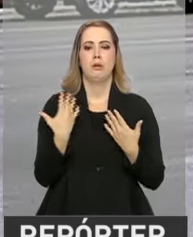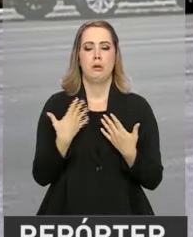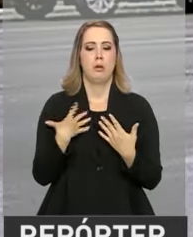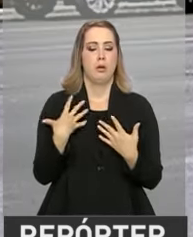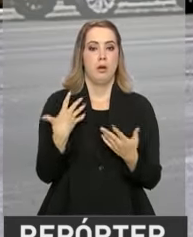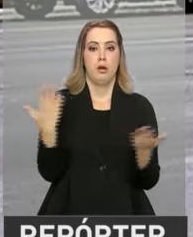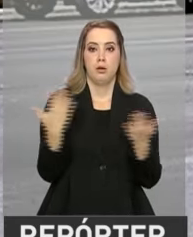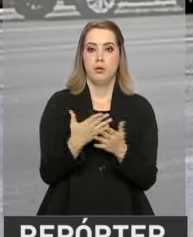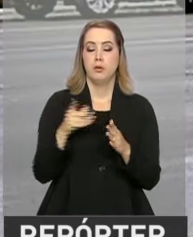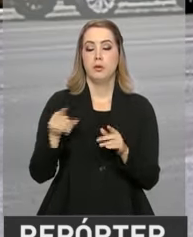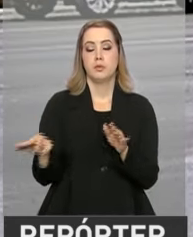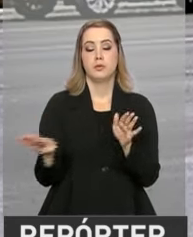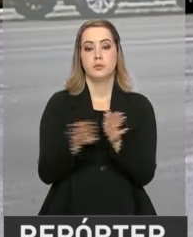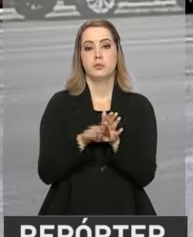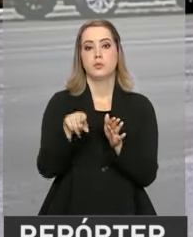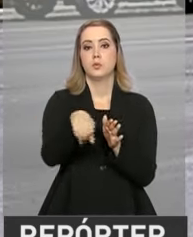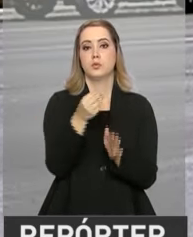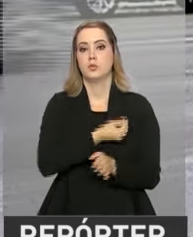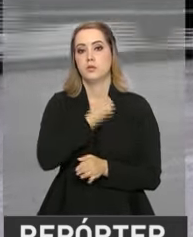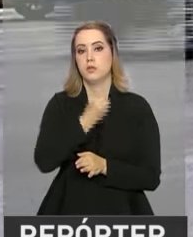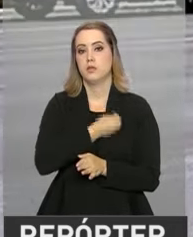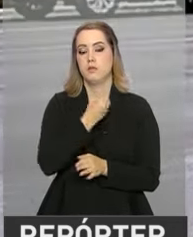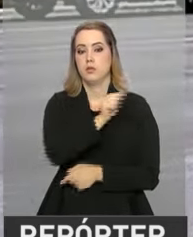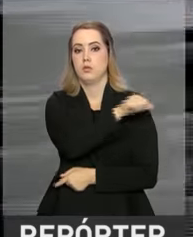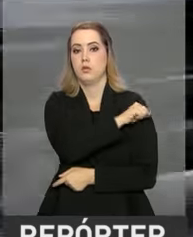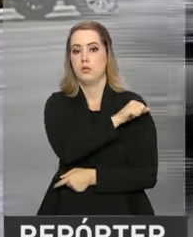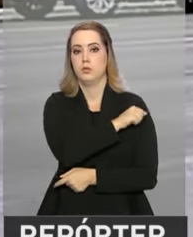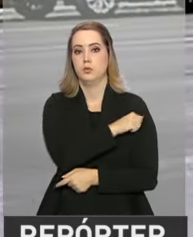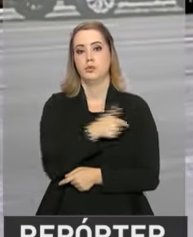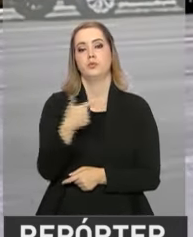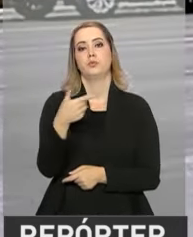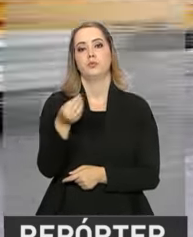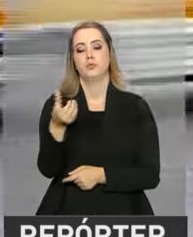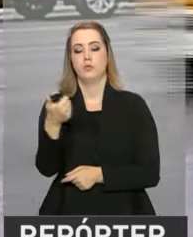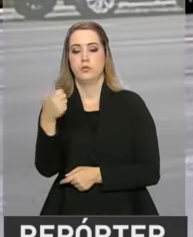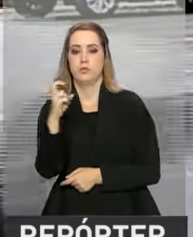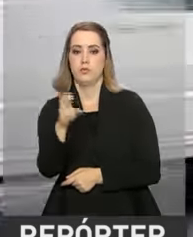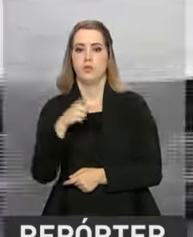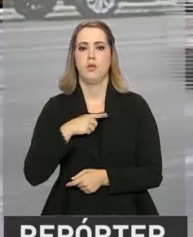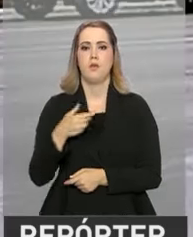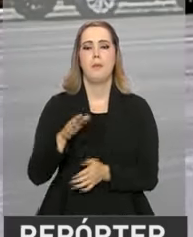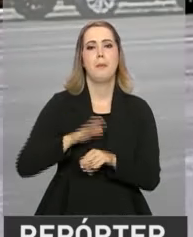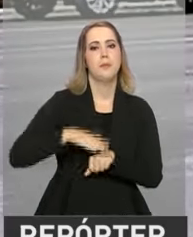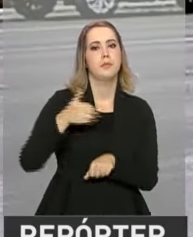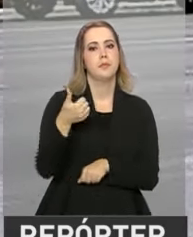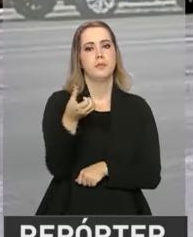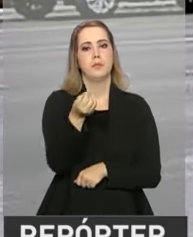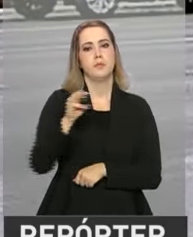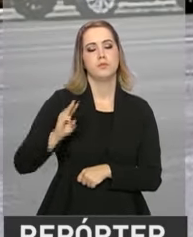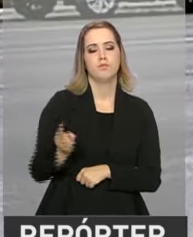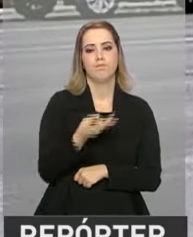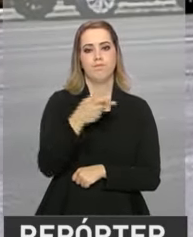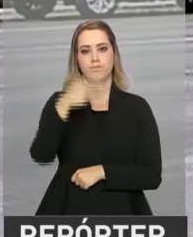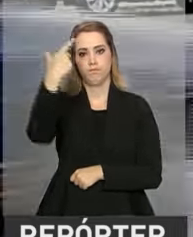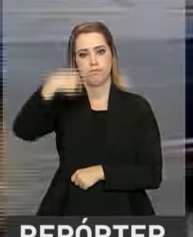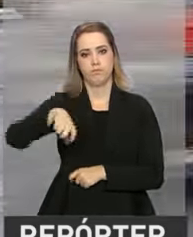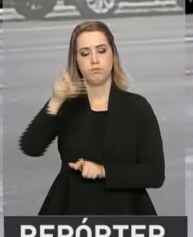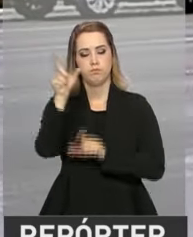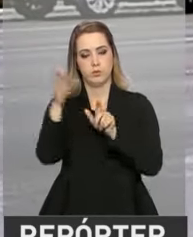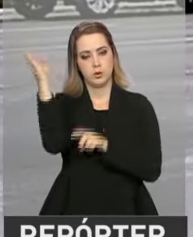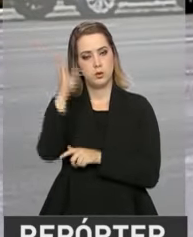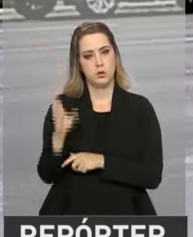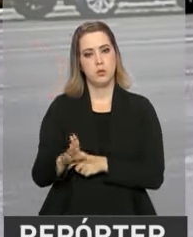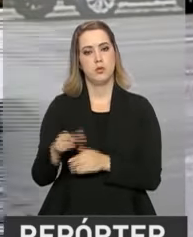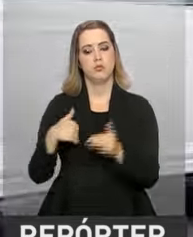e próximo da vida dos alunos. Em 2015, mais de 6 milhões de brasileiros estavam matriculados no ensino médio. O